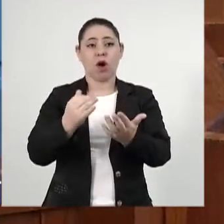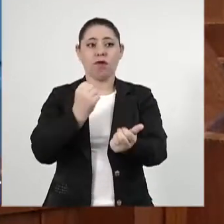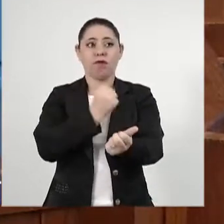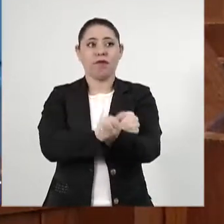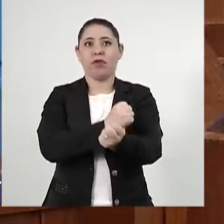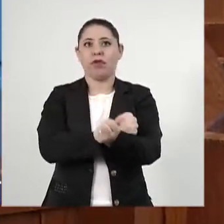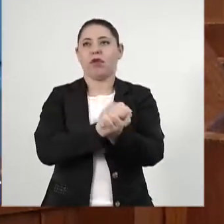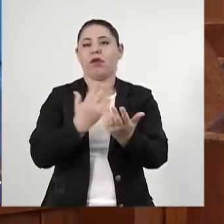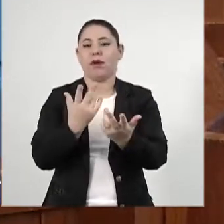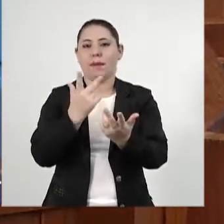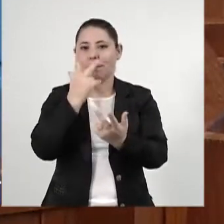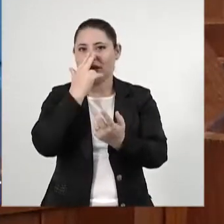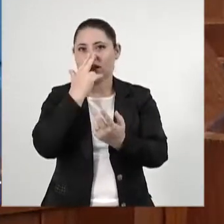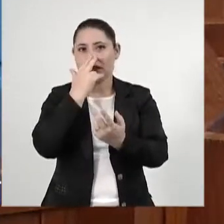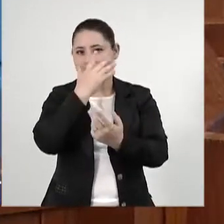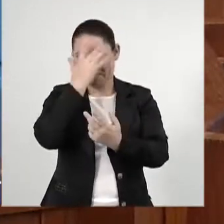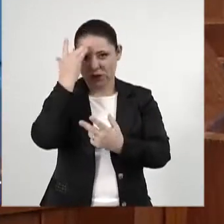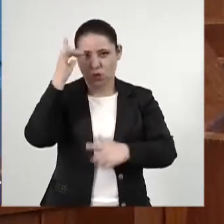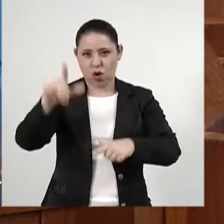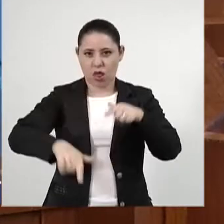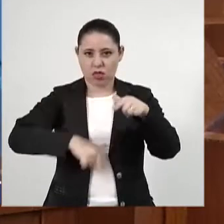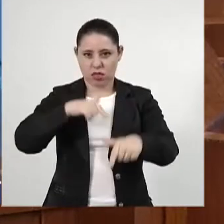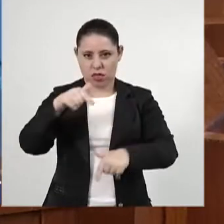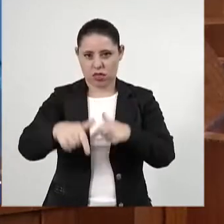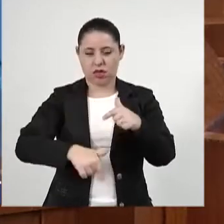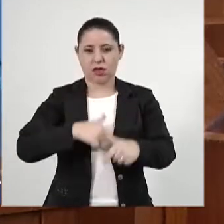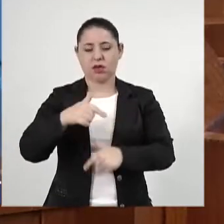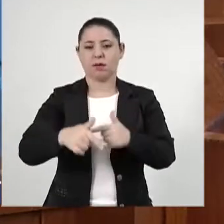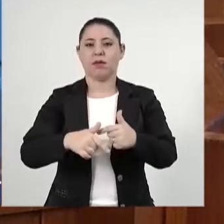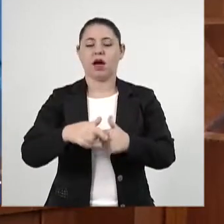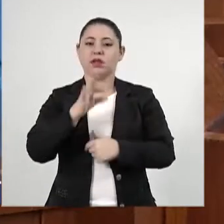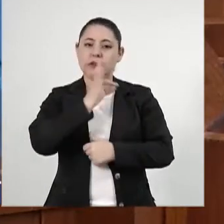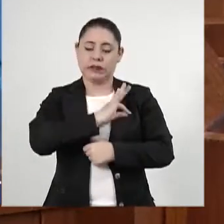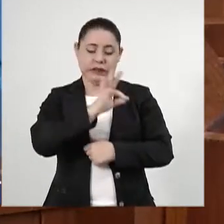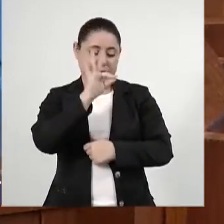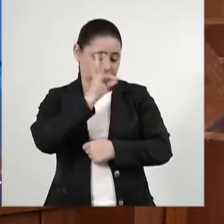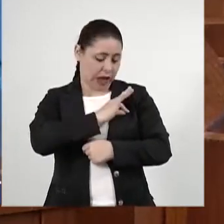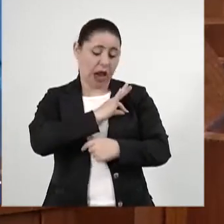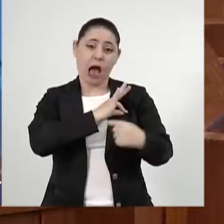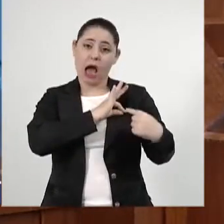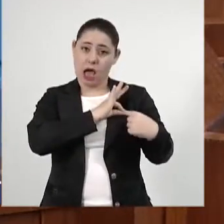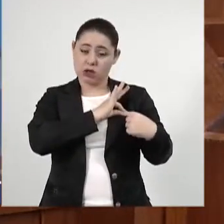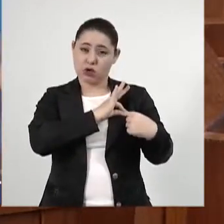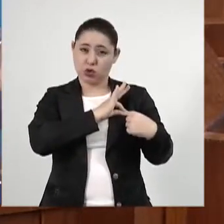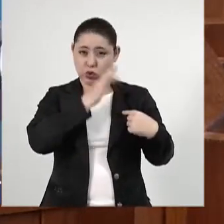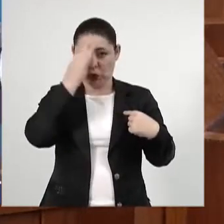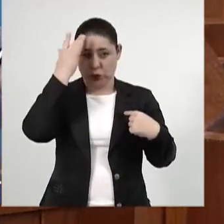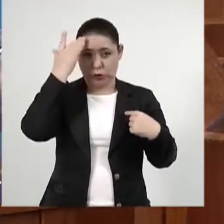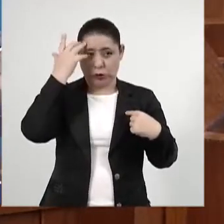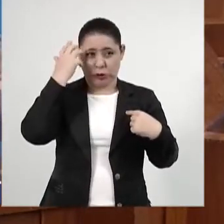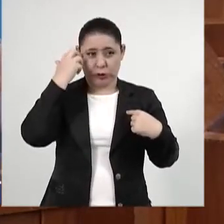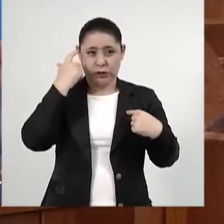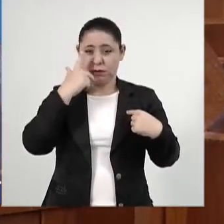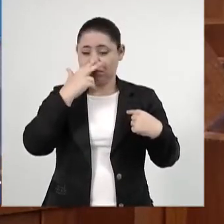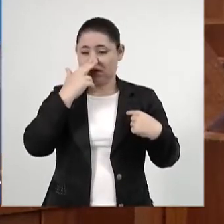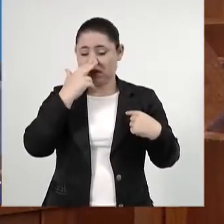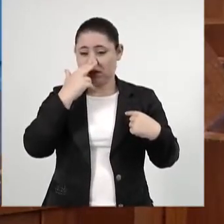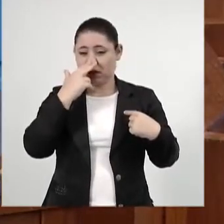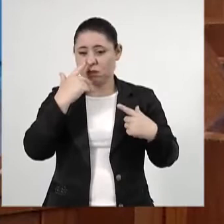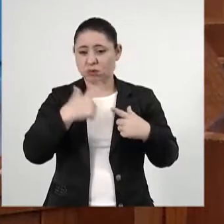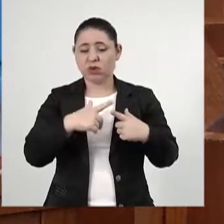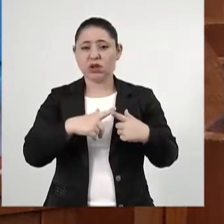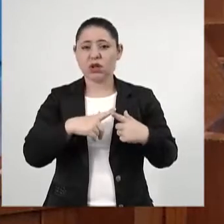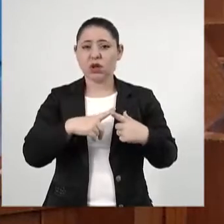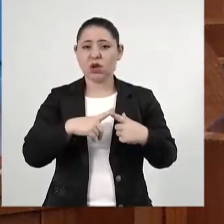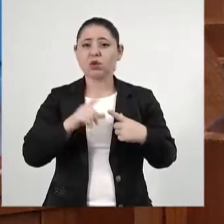que quem trabalha e recebe o salário do seu suor, fica meio desvalorizado, porque o que